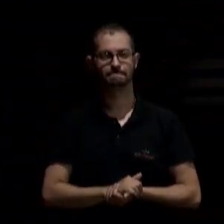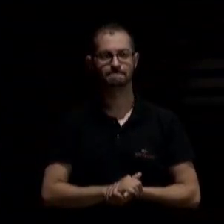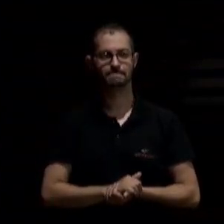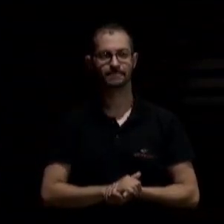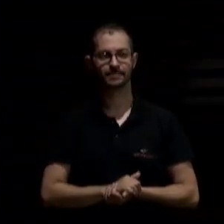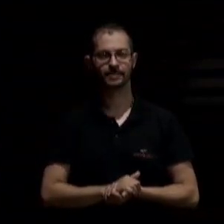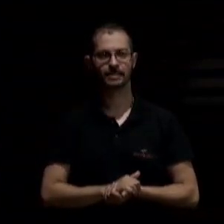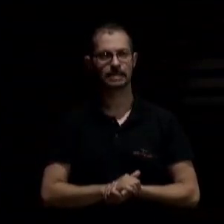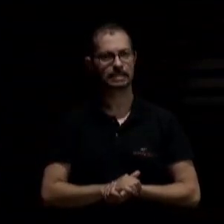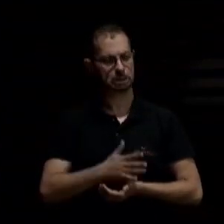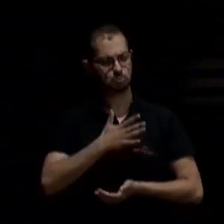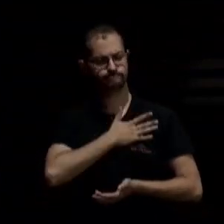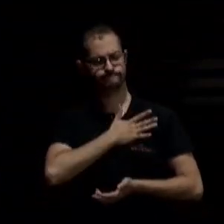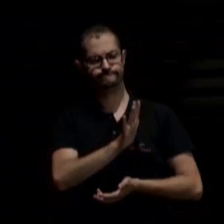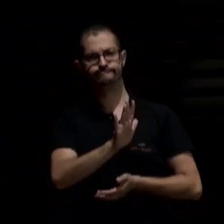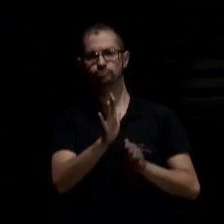que odiava Jesus,